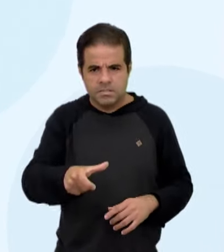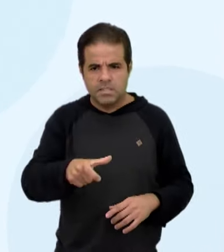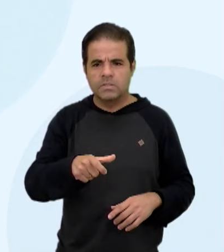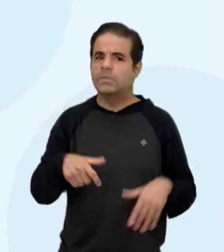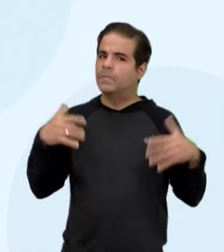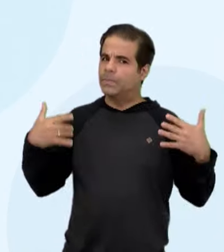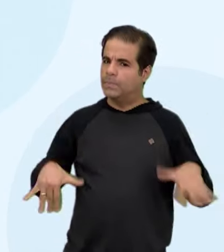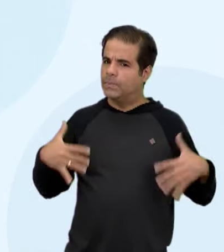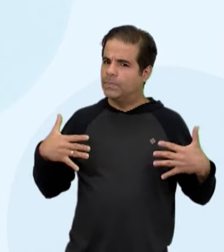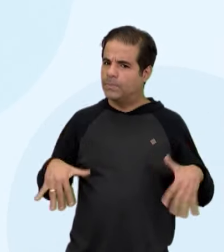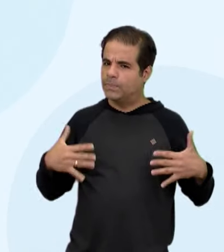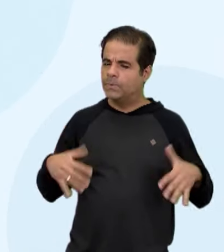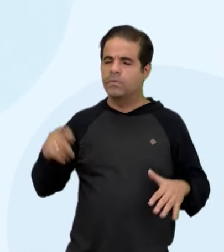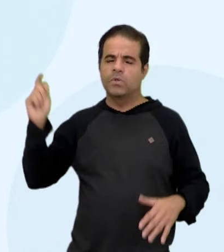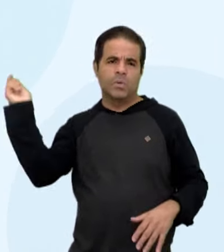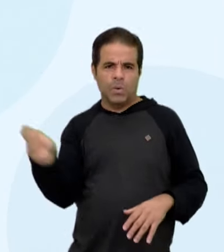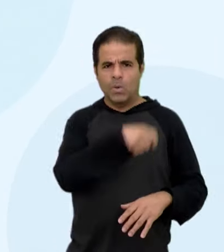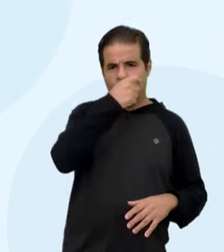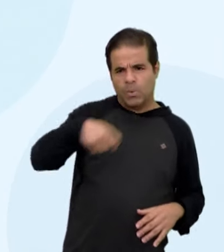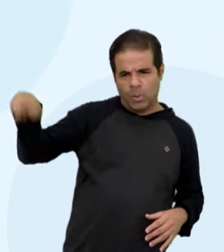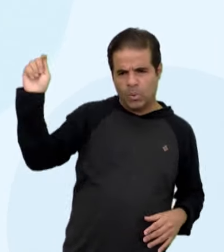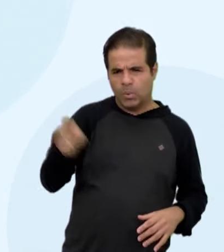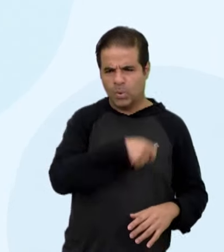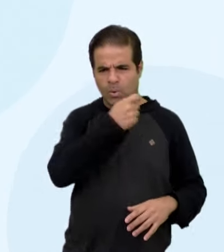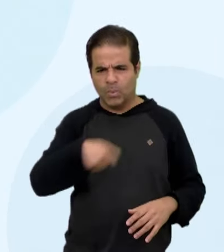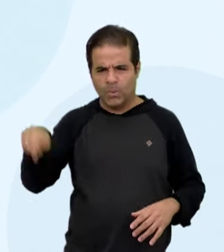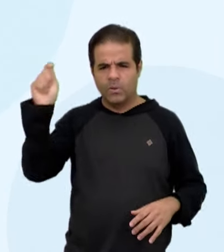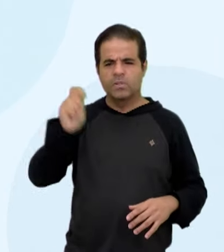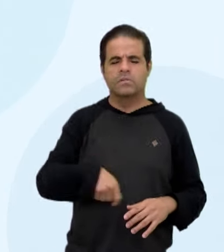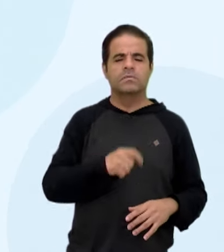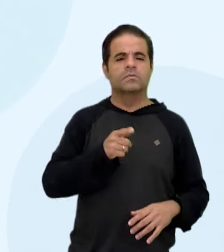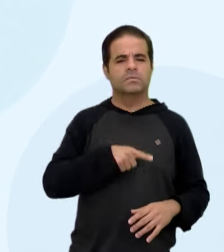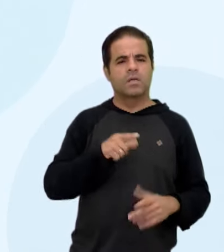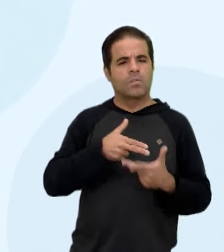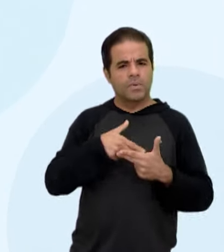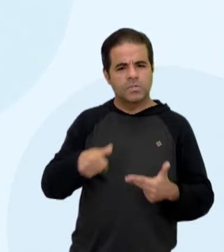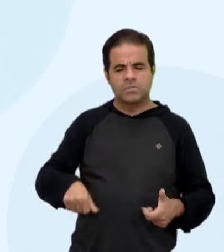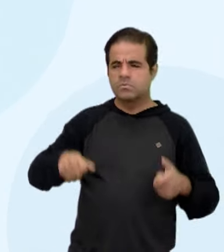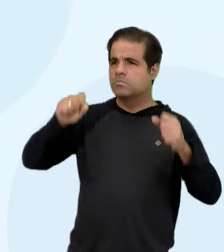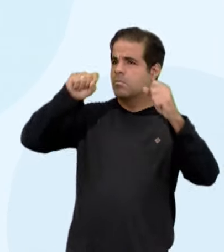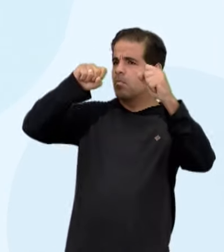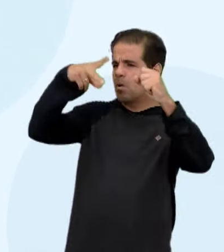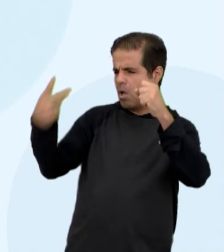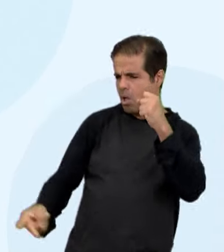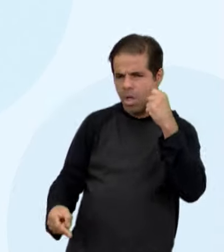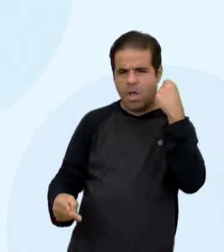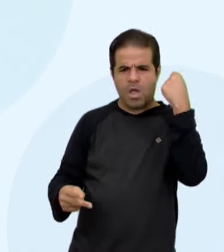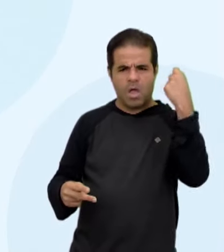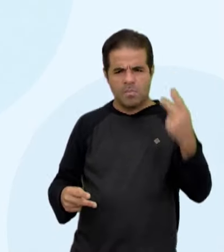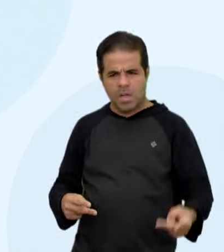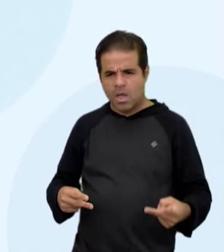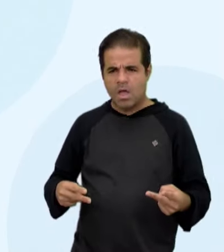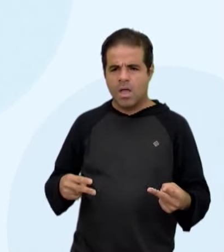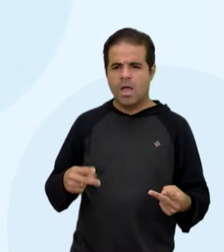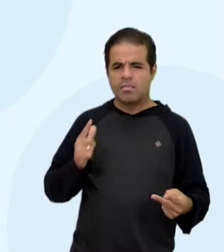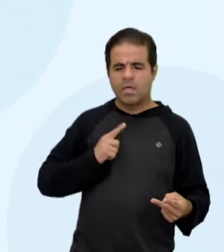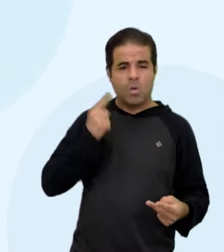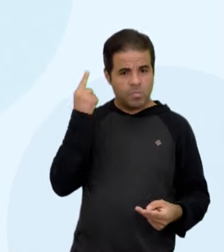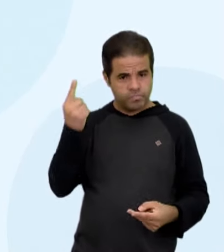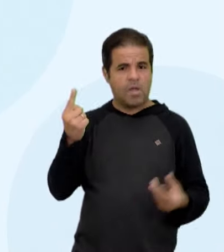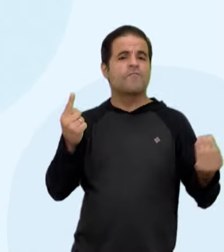Onde nós temos uma luta de gladiadores. Aí tem algumas pessoas caídas, né? E uma delas está viva.